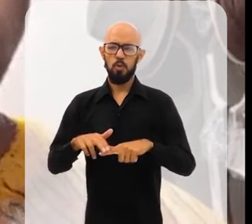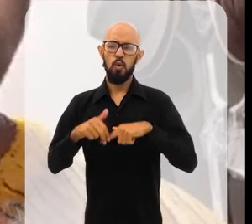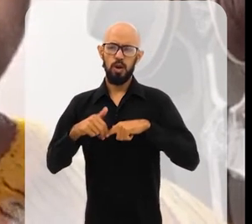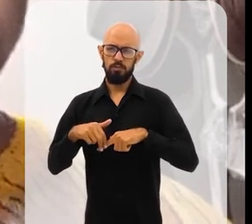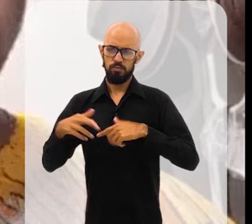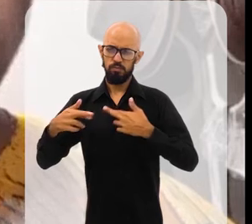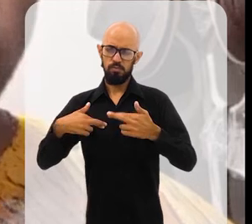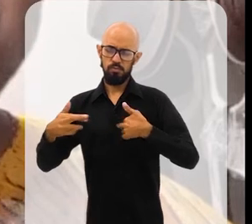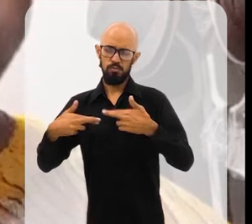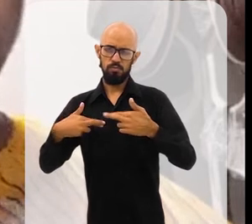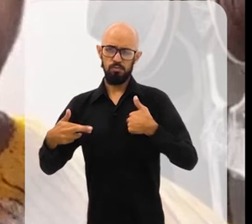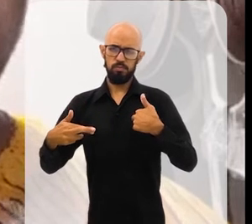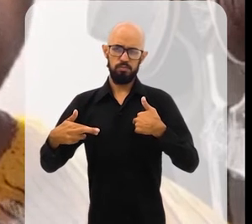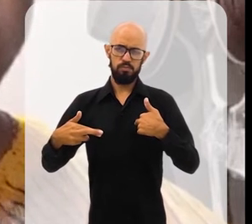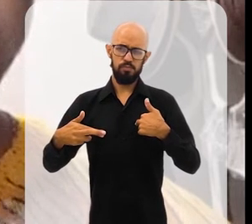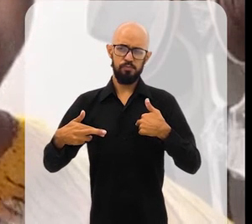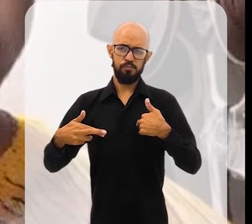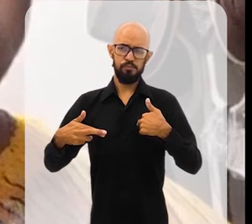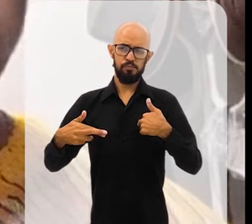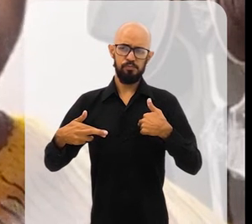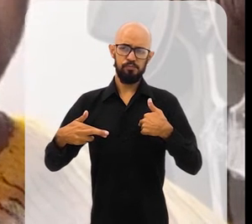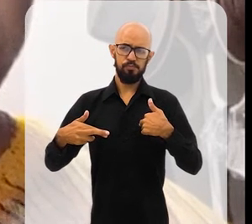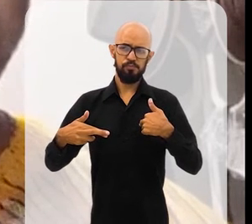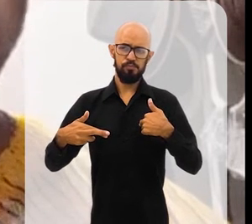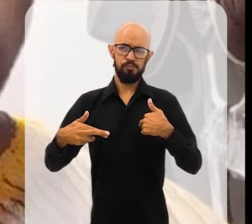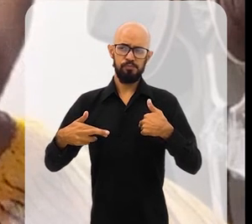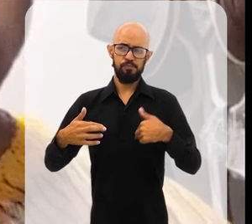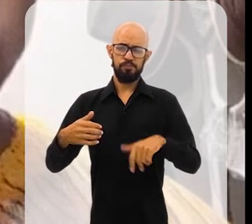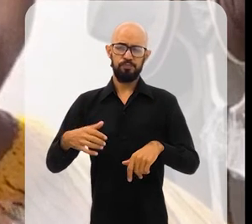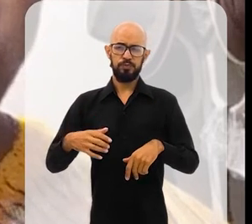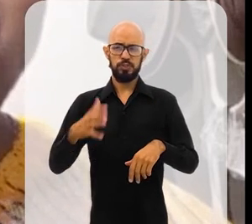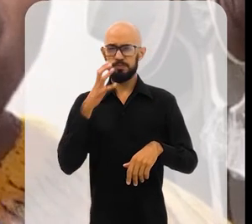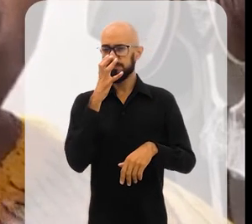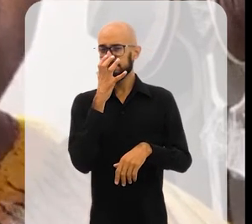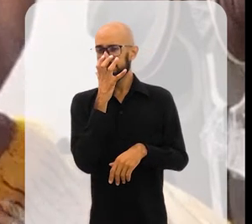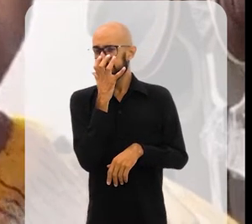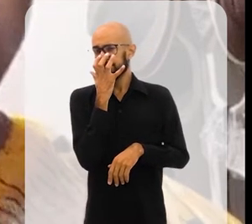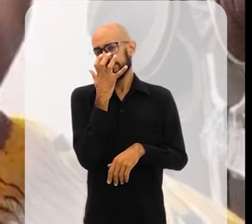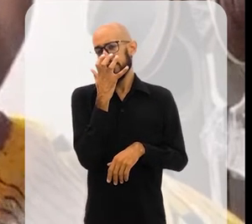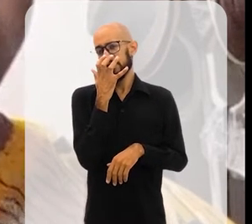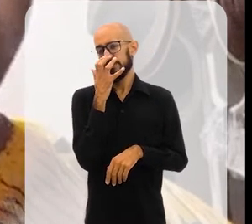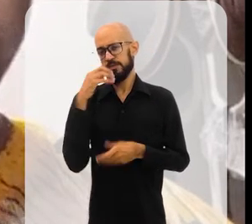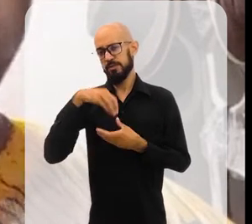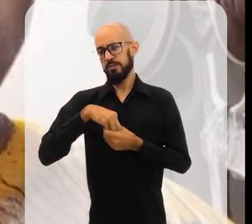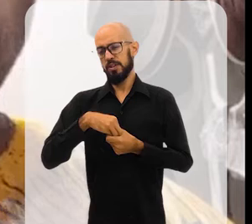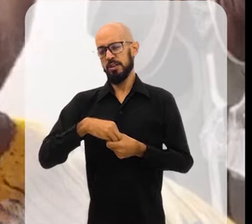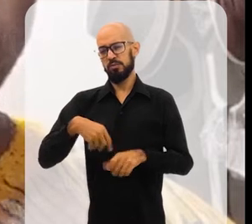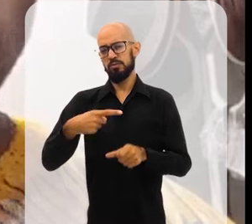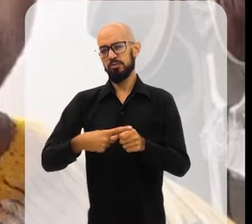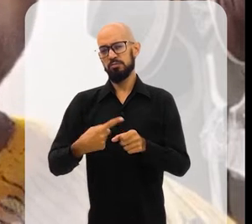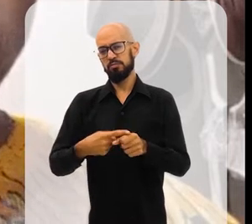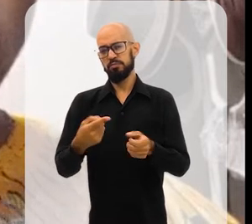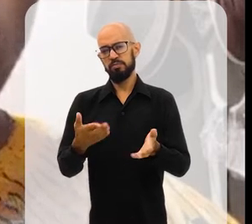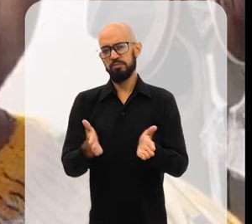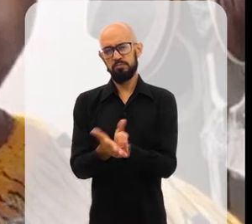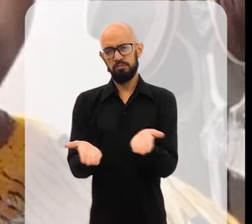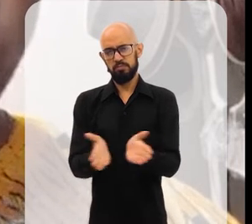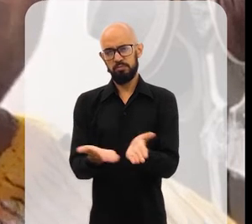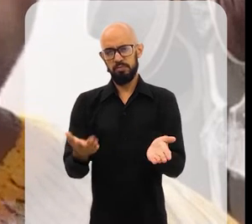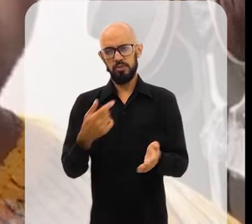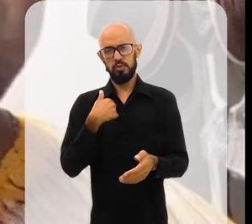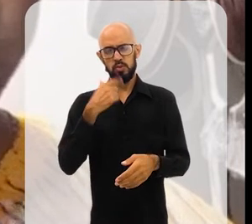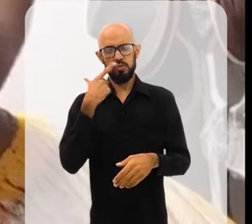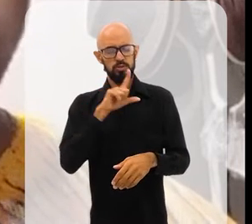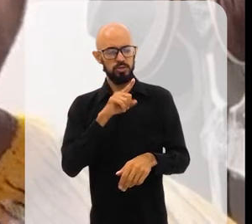a essa relação de afetividade, né, dentro dos territórios periféricos, eu